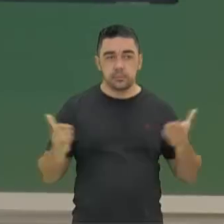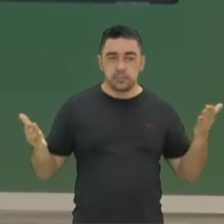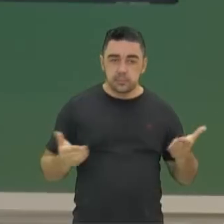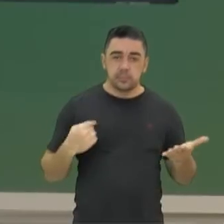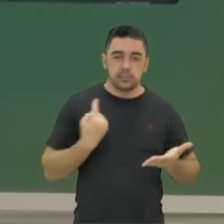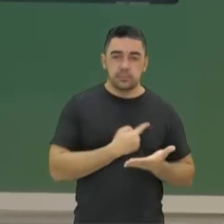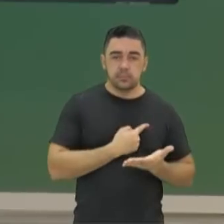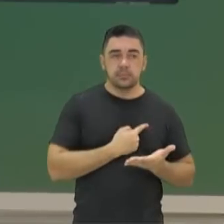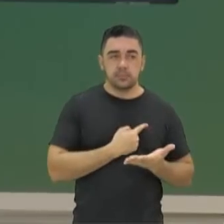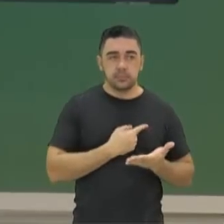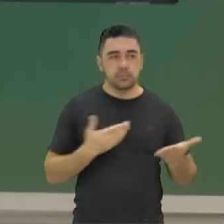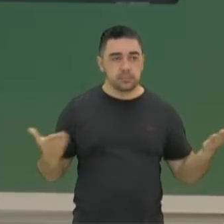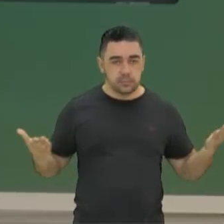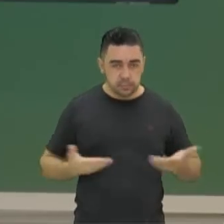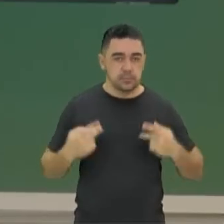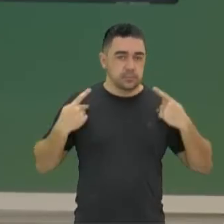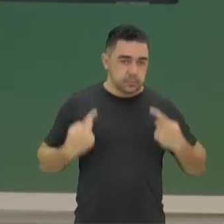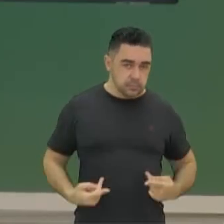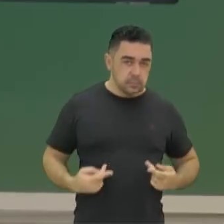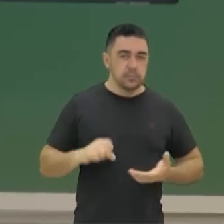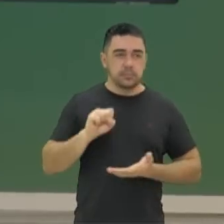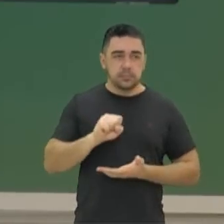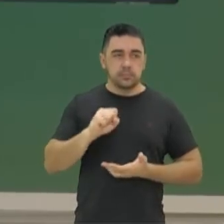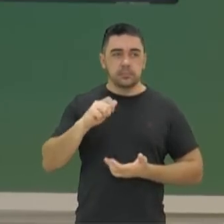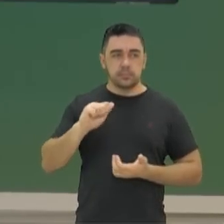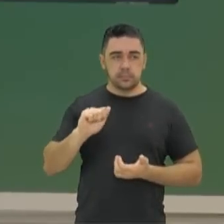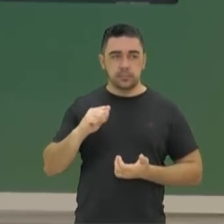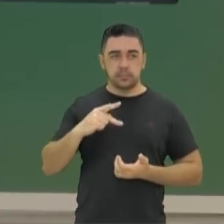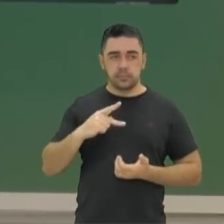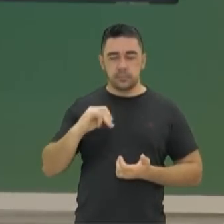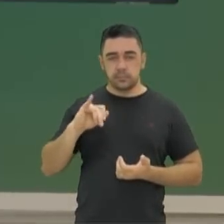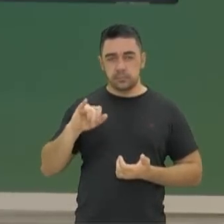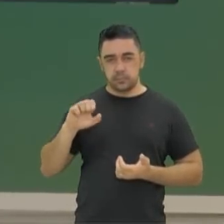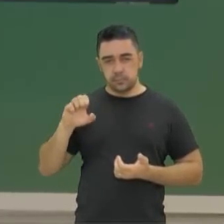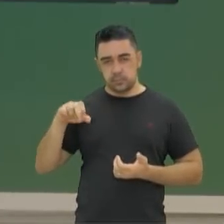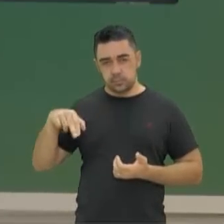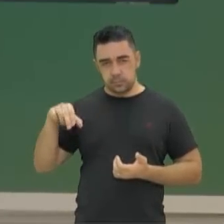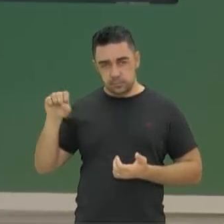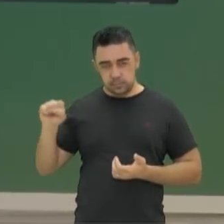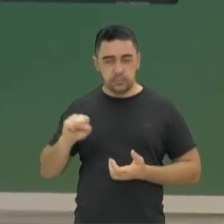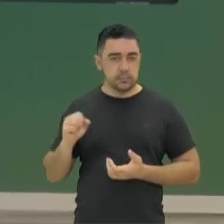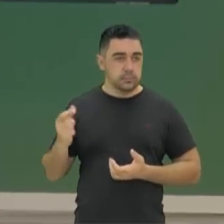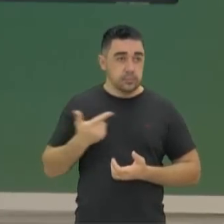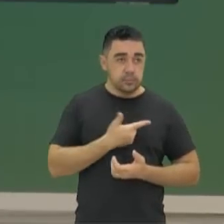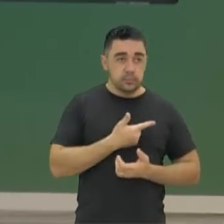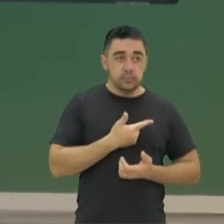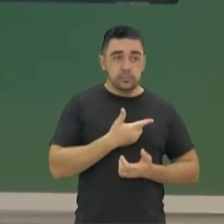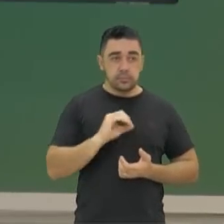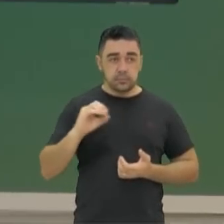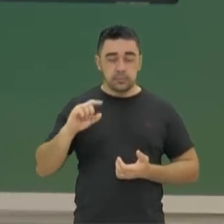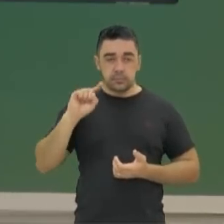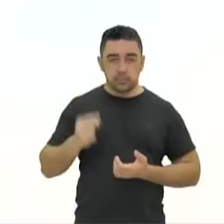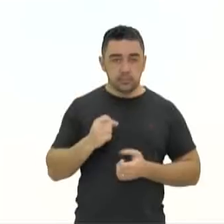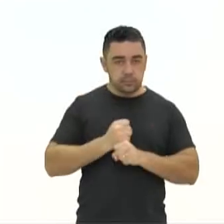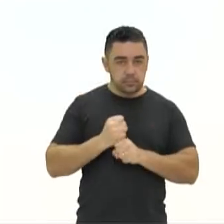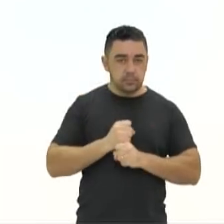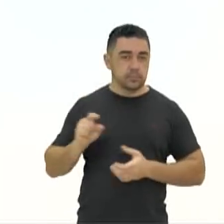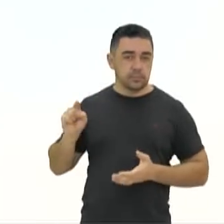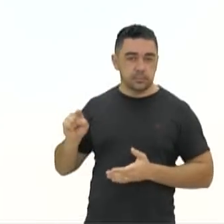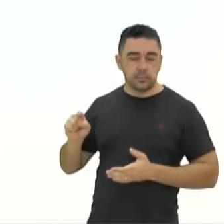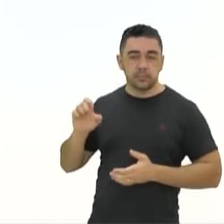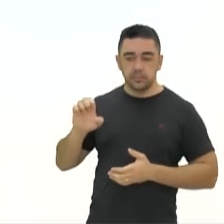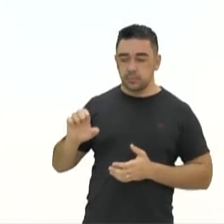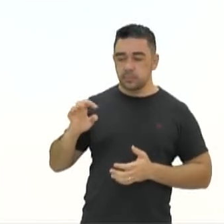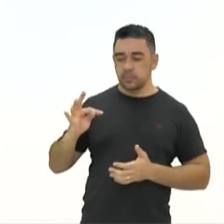espécie. Enfim, a nossa espécie. Homo sapiens surgiu então há 200 mil anos, bastante tempo, lá na Etiópia.